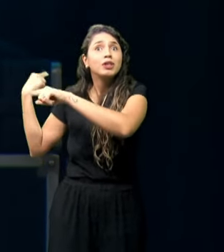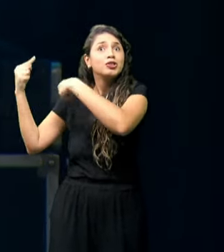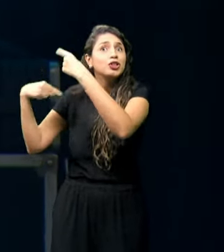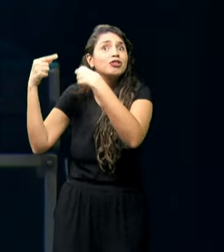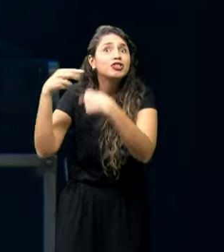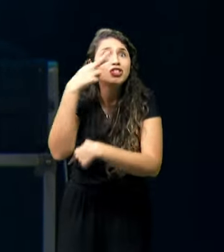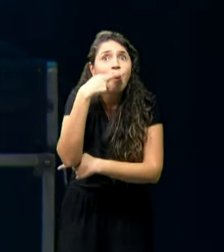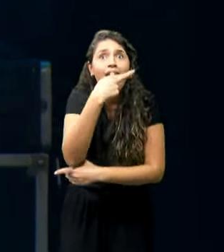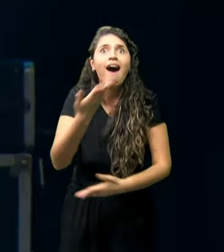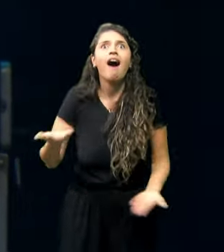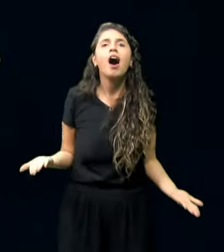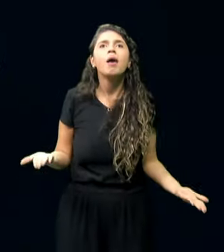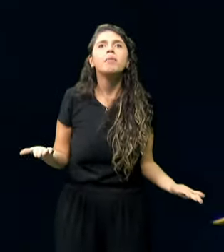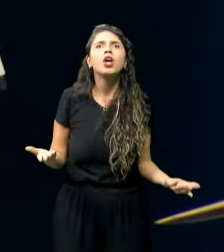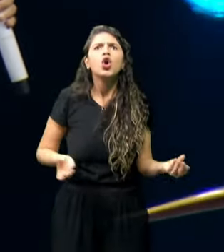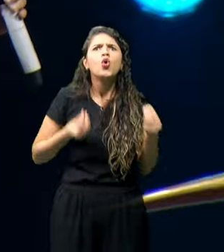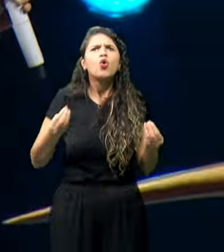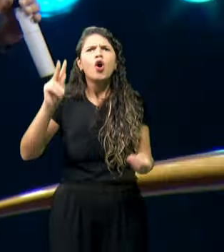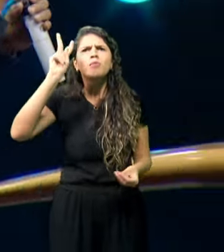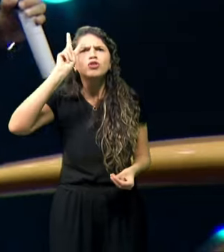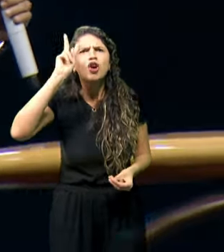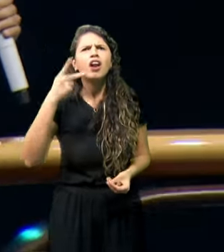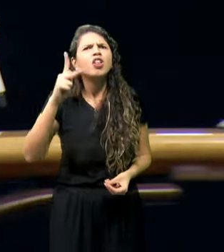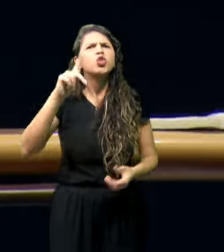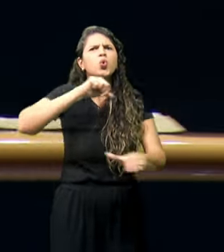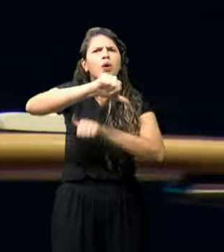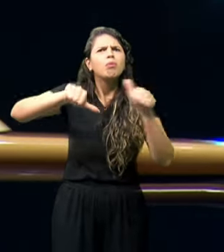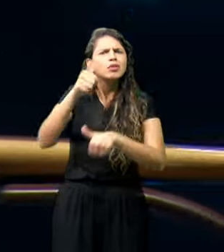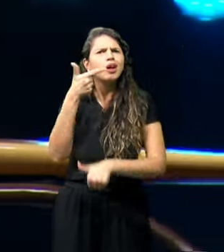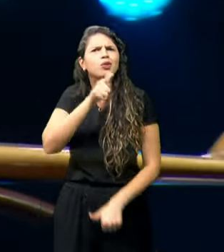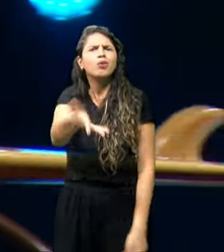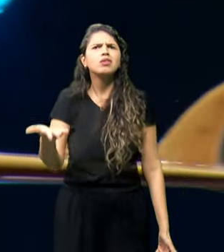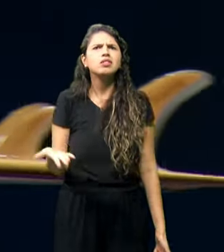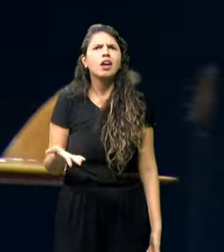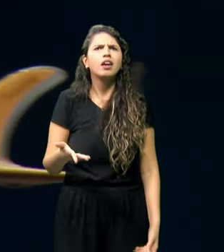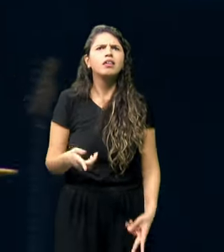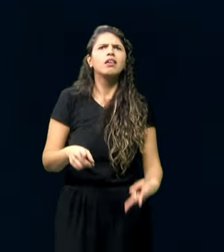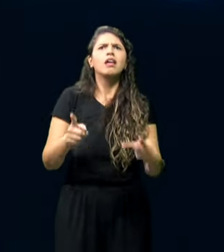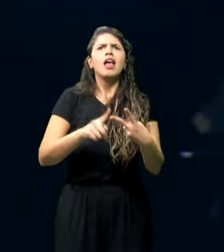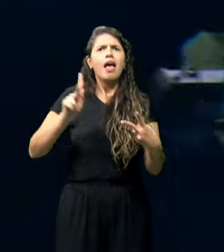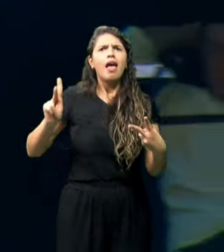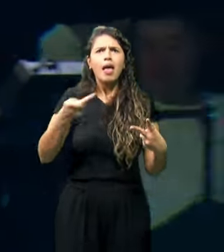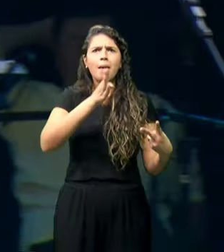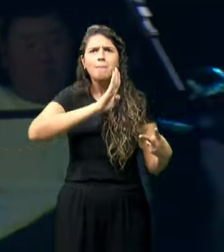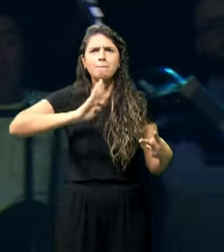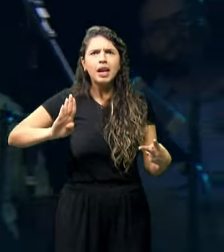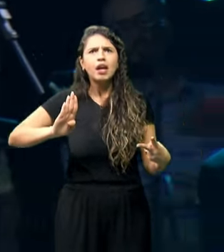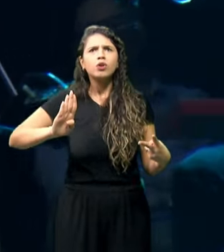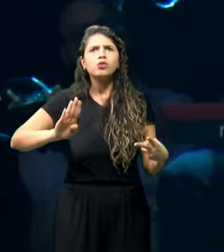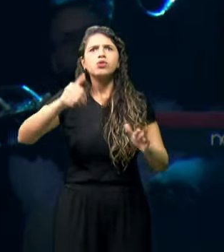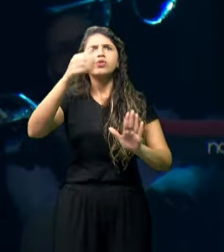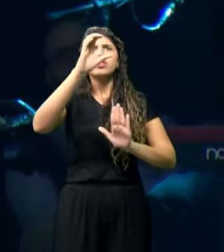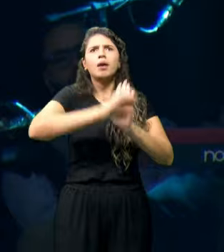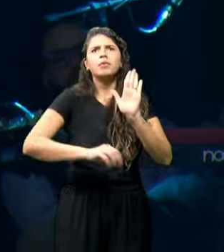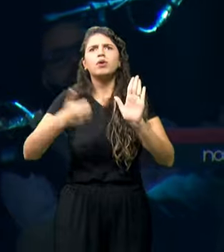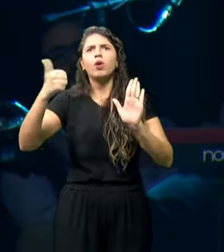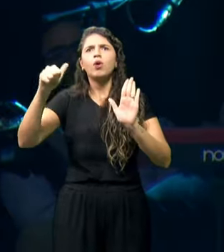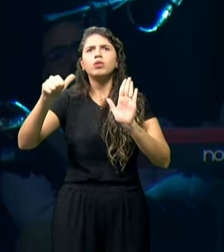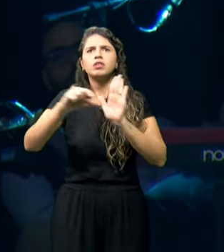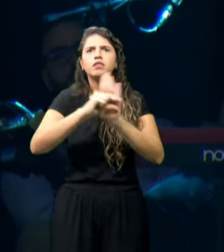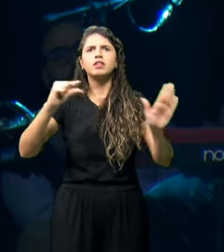Como é que você não pode romper a história? Tem mais. Hebreus 11, 31. Raabe está na